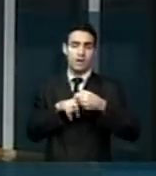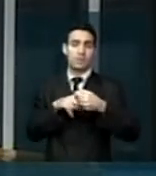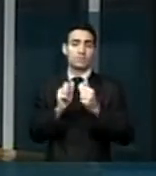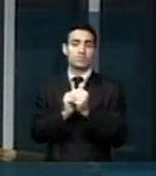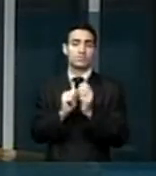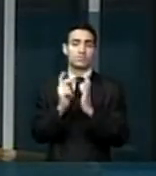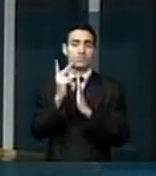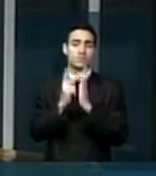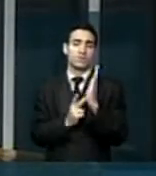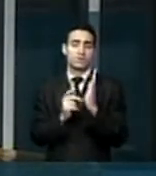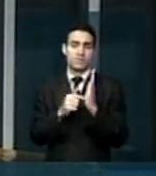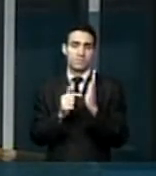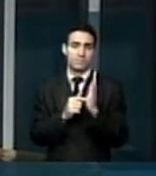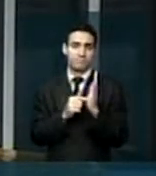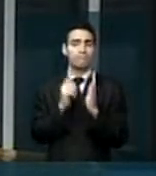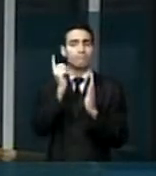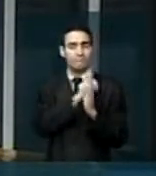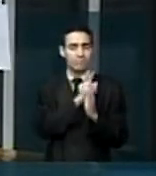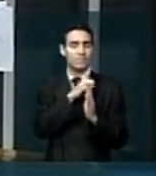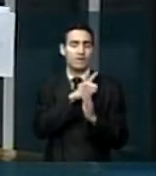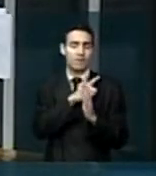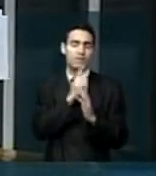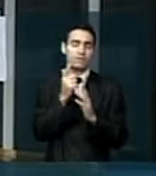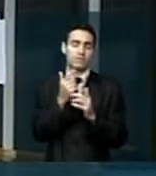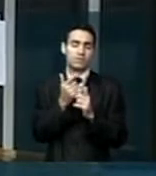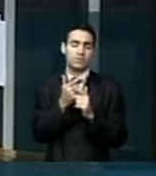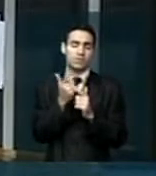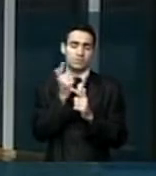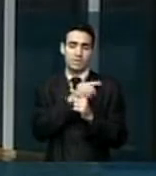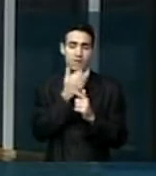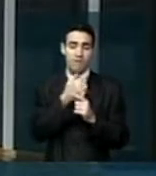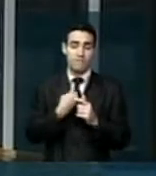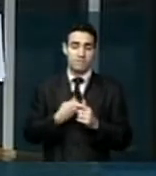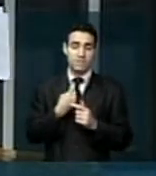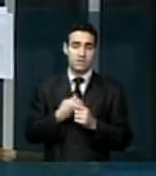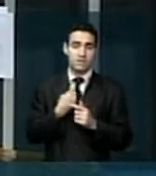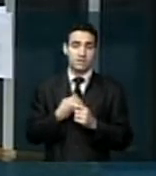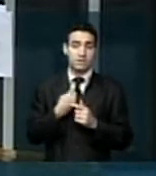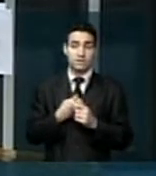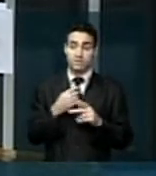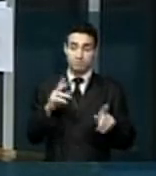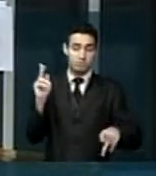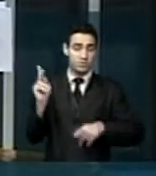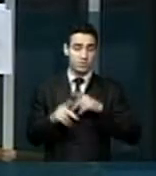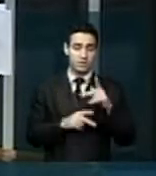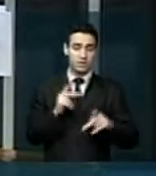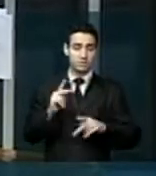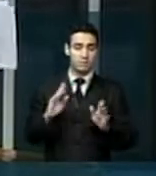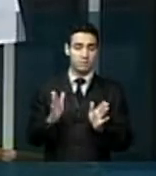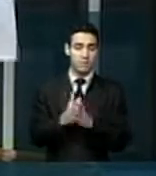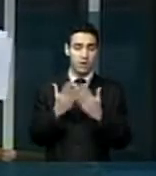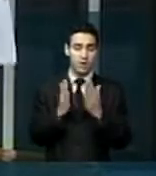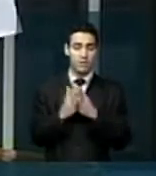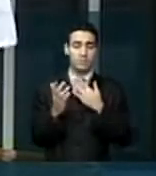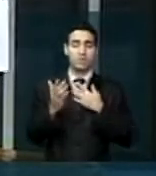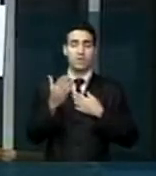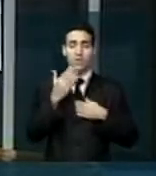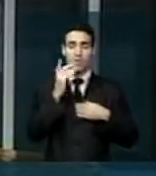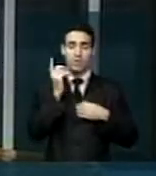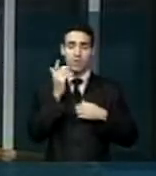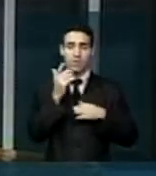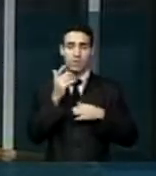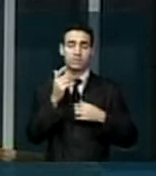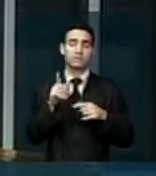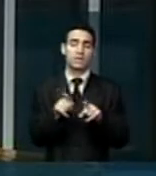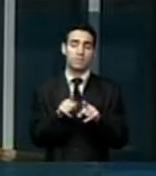programa, ela atinge, no mínimo, grande parte da população carente e grande parte